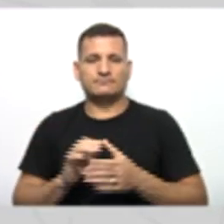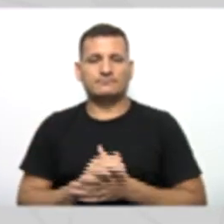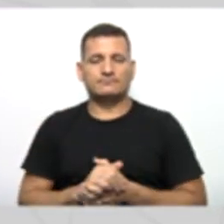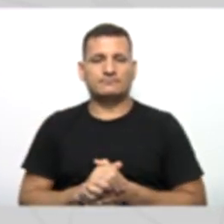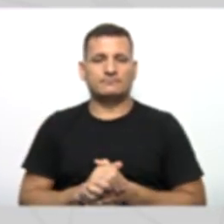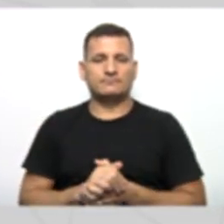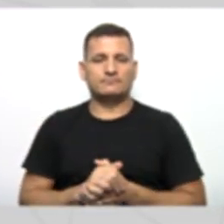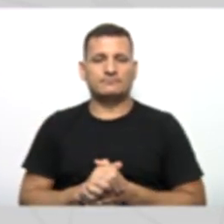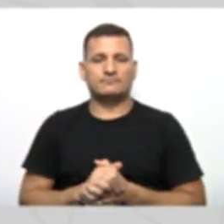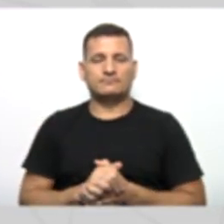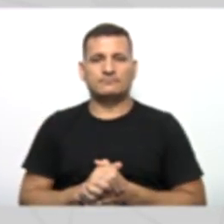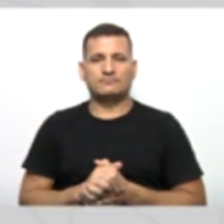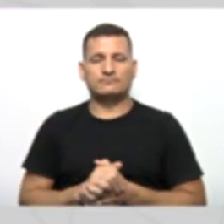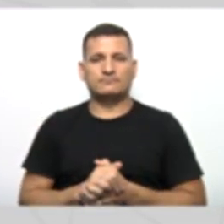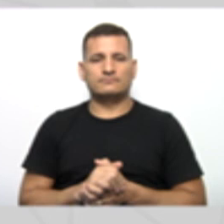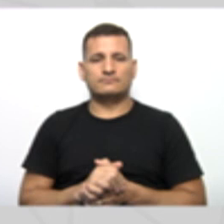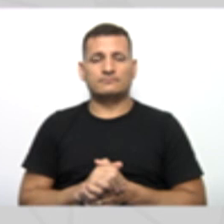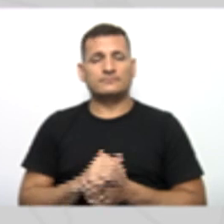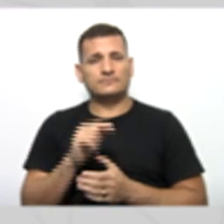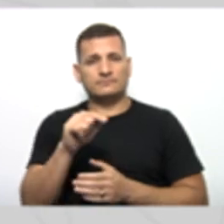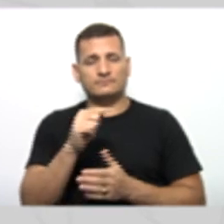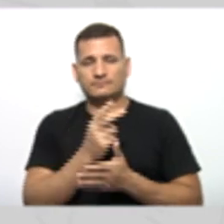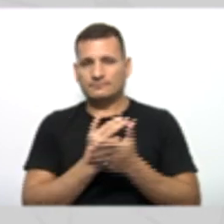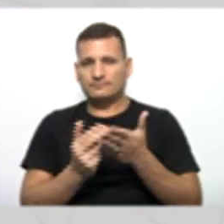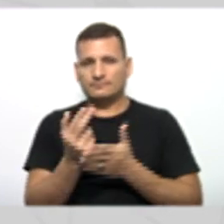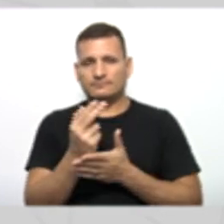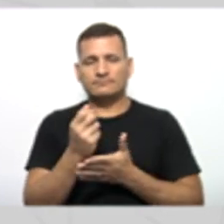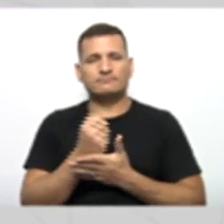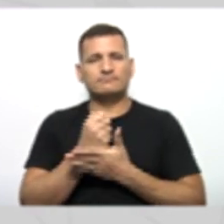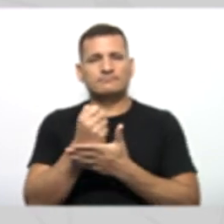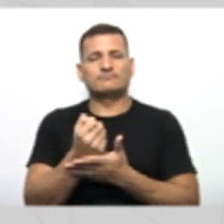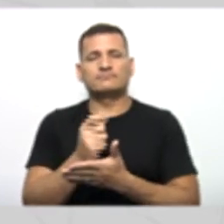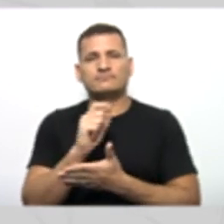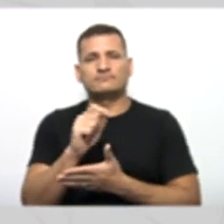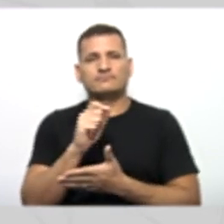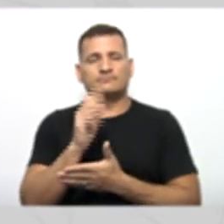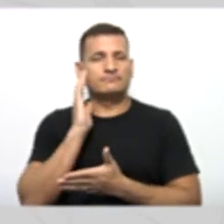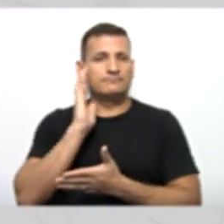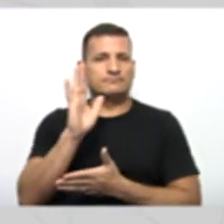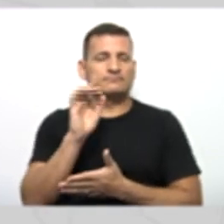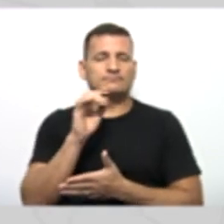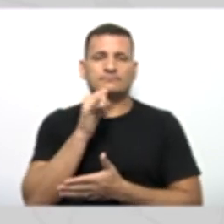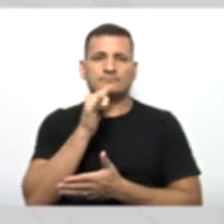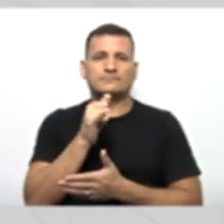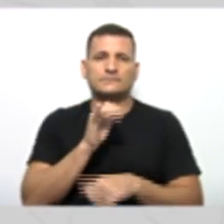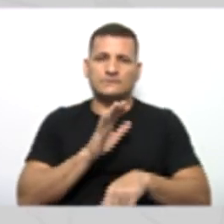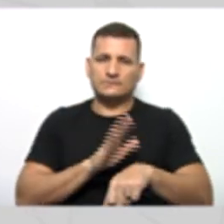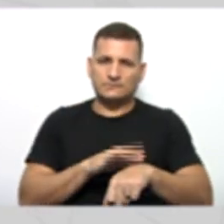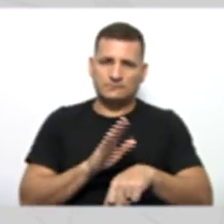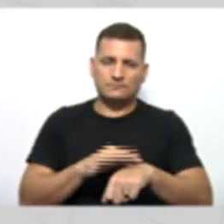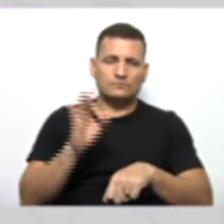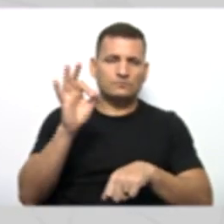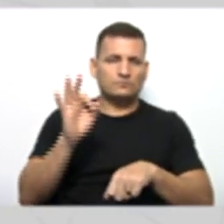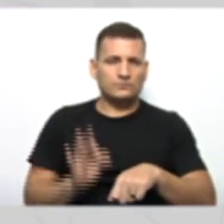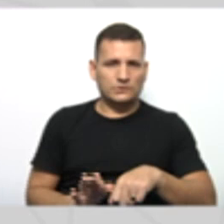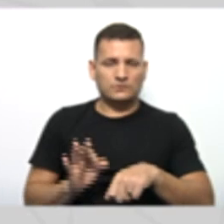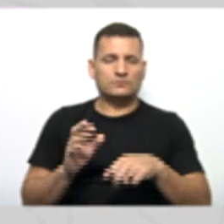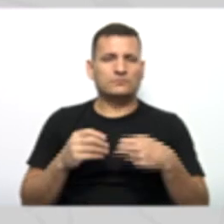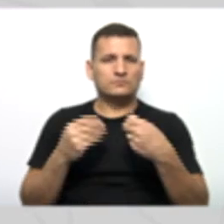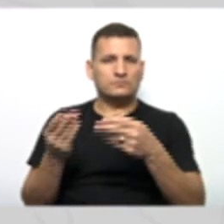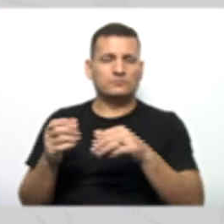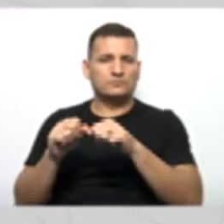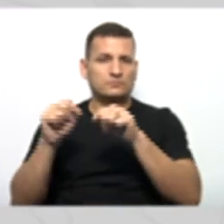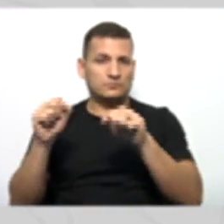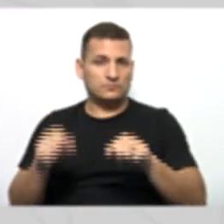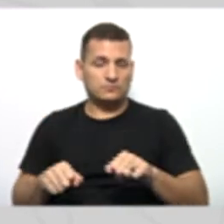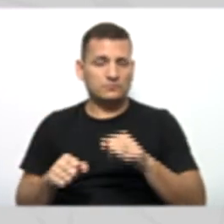assim, ele vai auxiliar principalmente questão de cronograma, certo? Se foi atendido, se realmente o